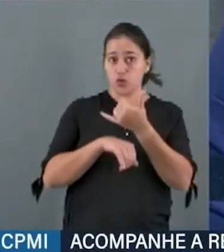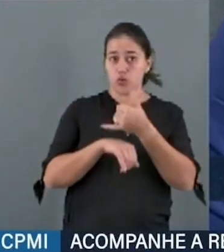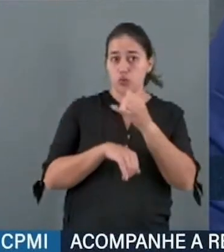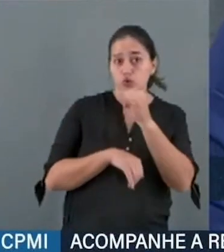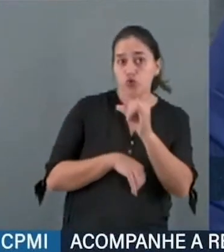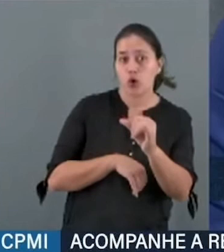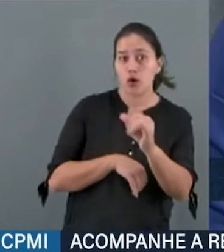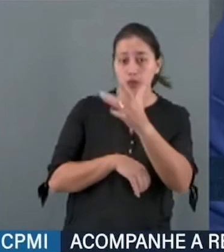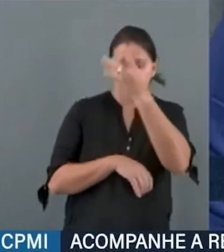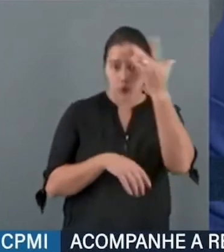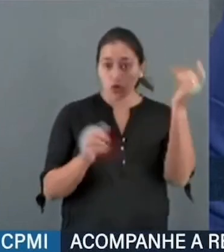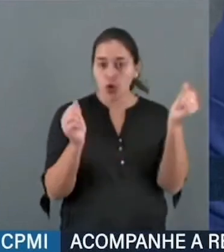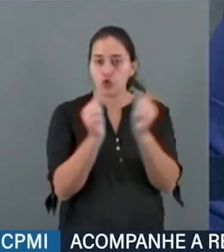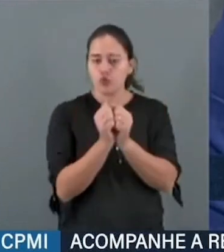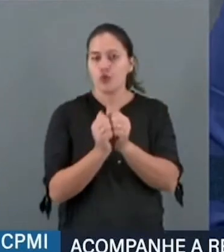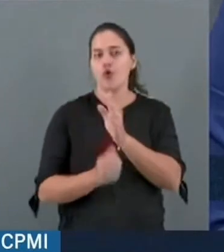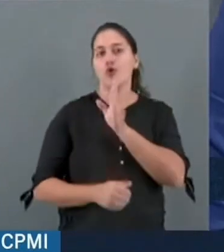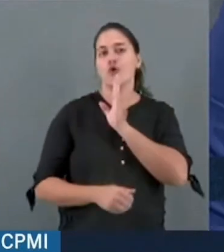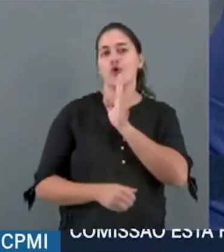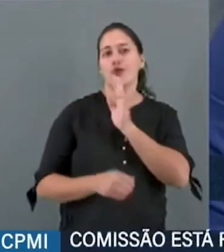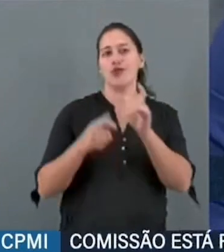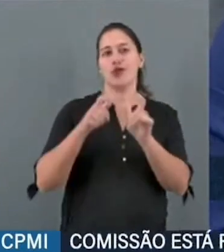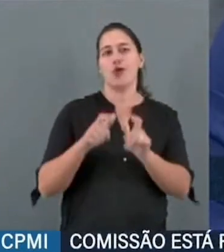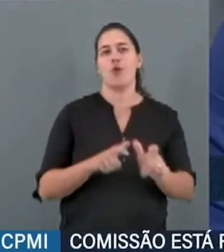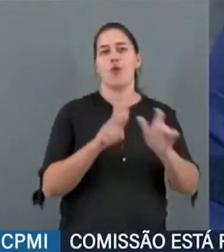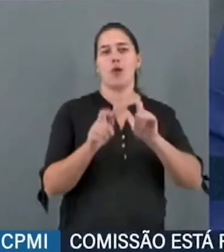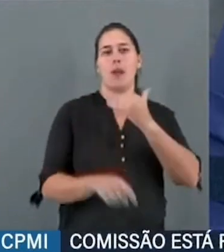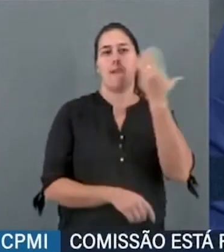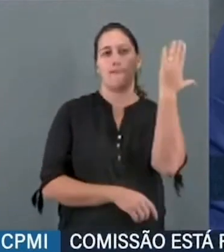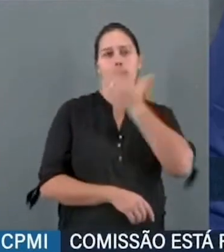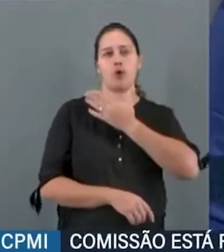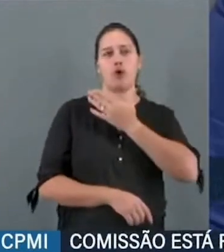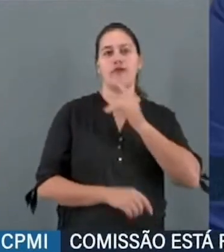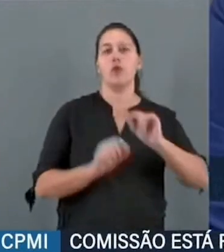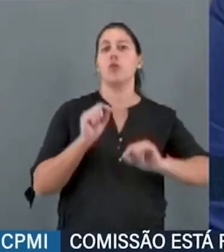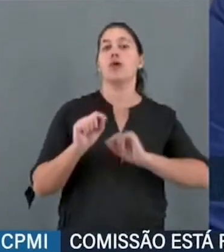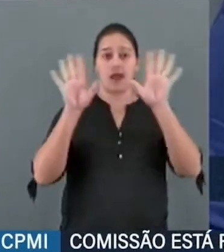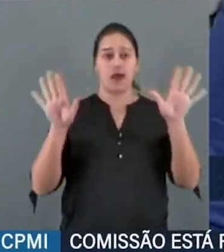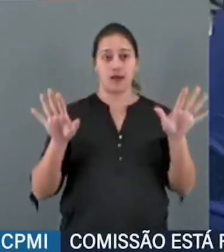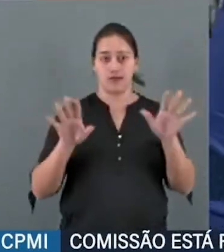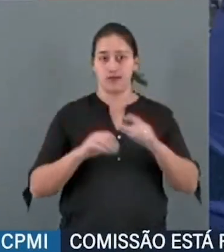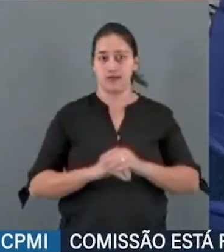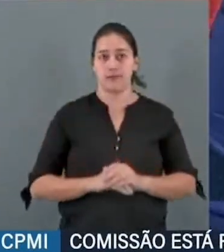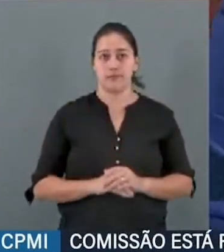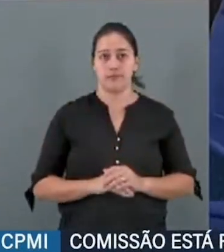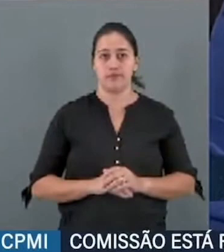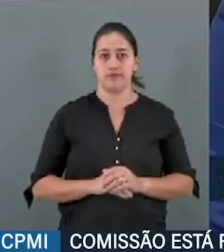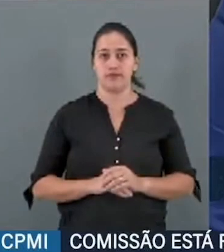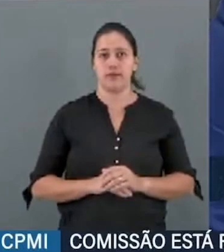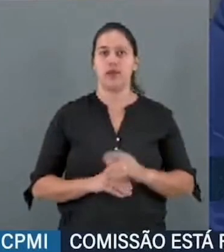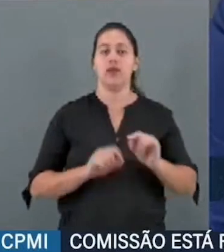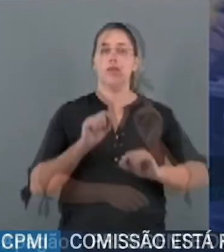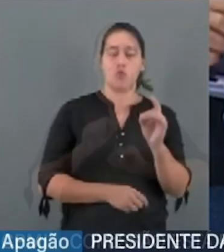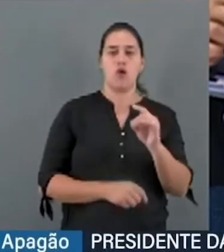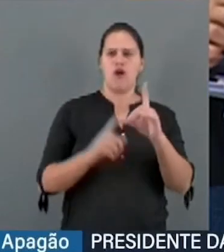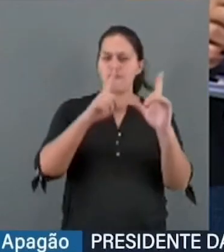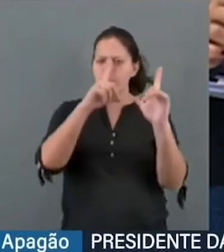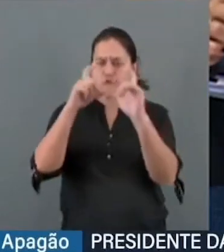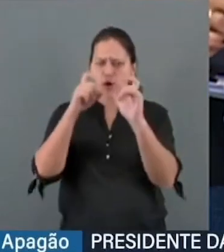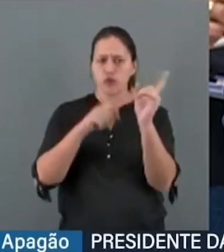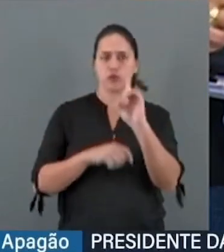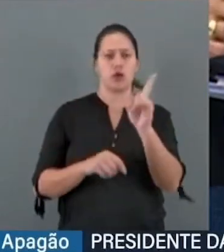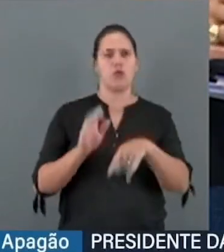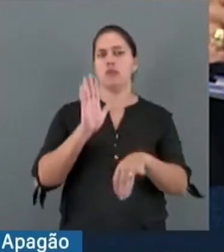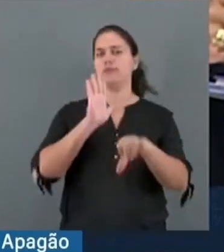que conhecia o palácio. O que prova que a tentativa era clara. Dar um golpe de Estado.